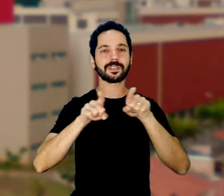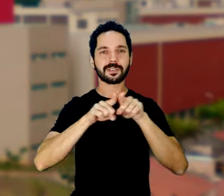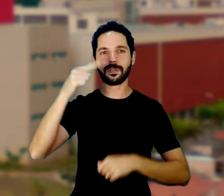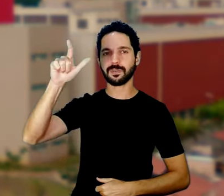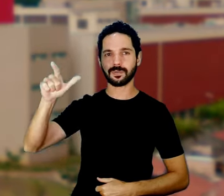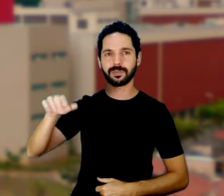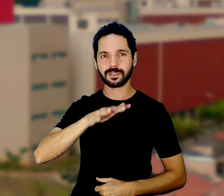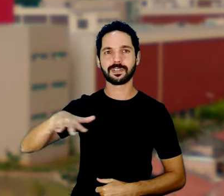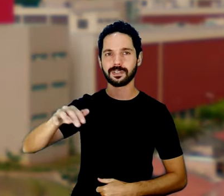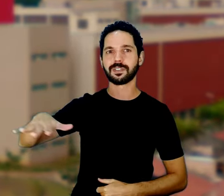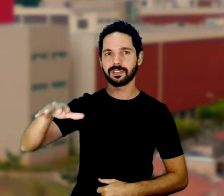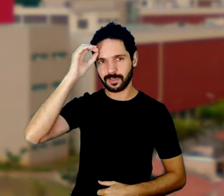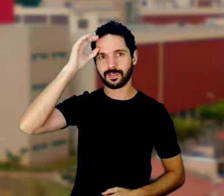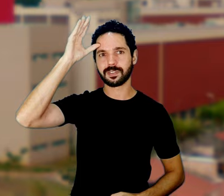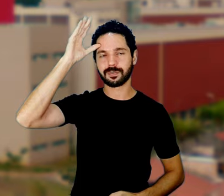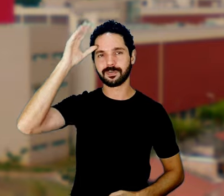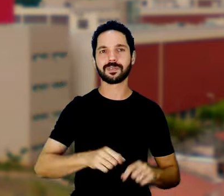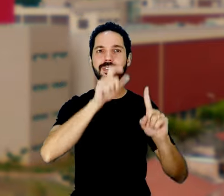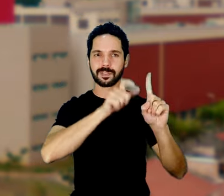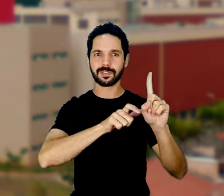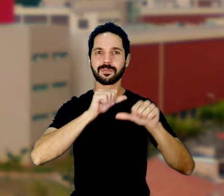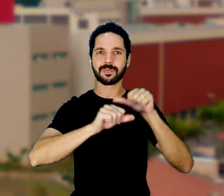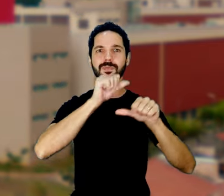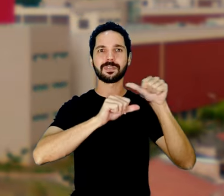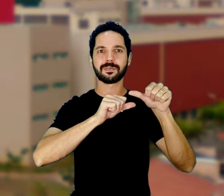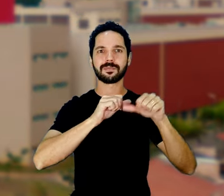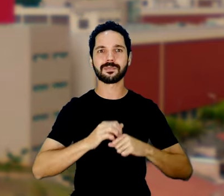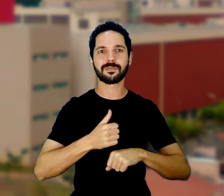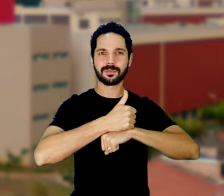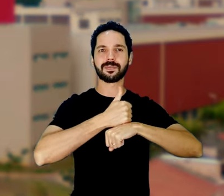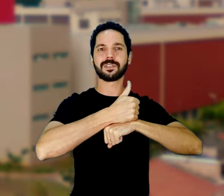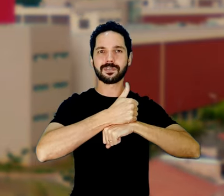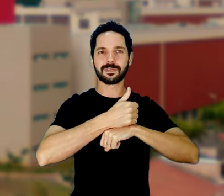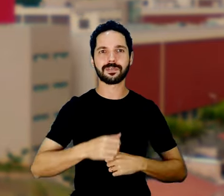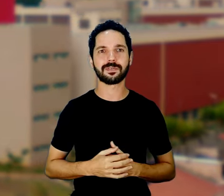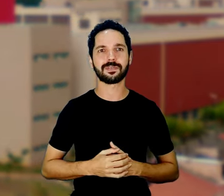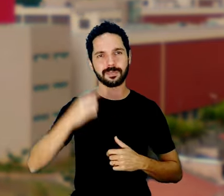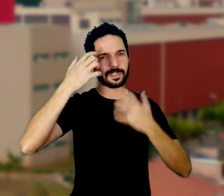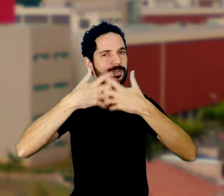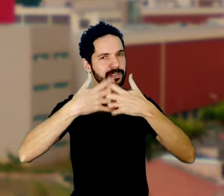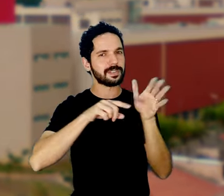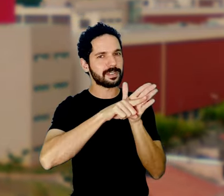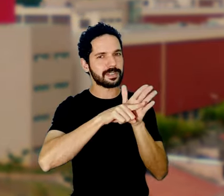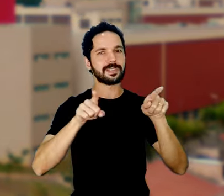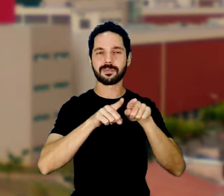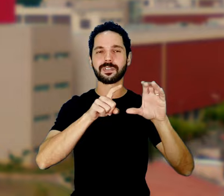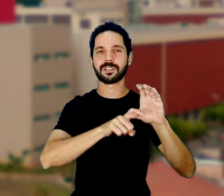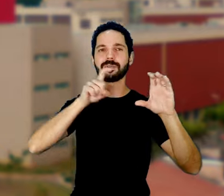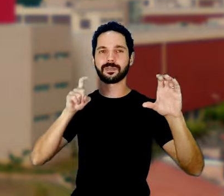e também em outras áreas de conhecimento, tornando-se um profissional pesquisador, reflexivo e autônomo.